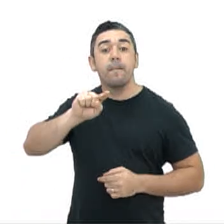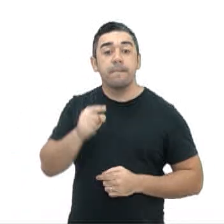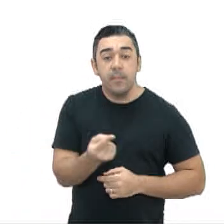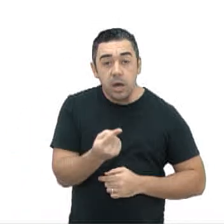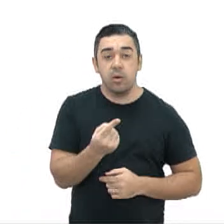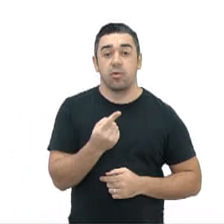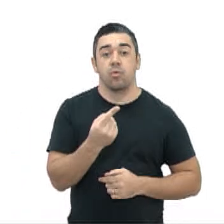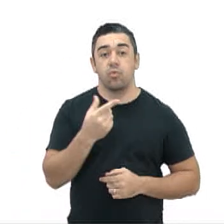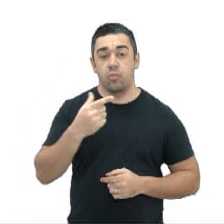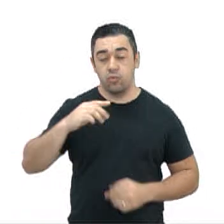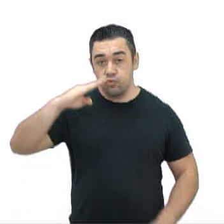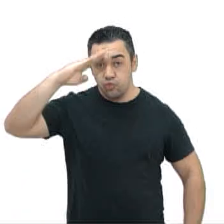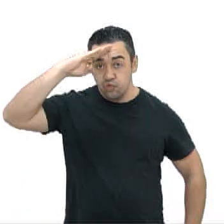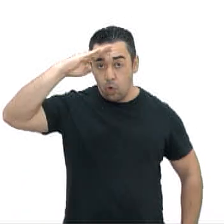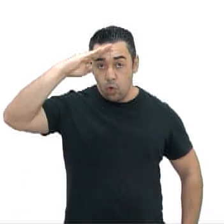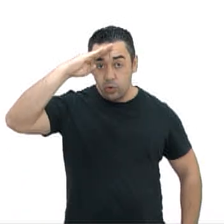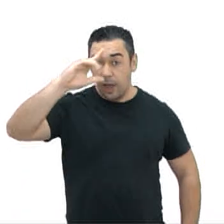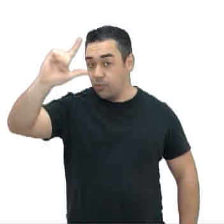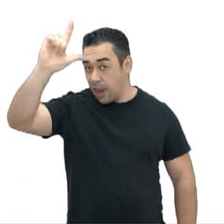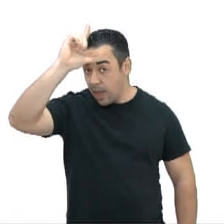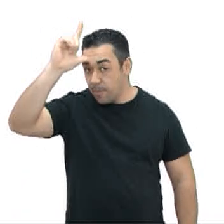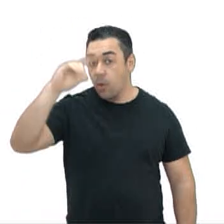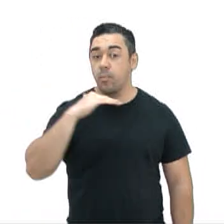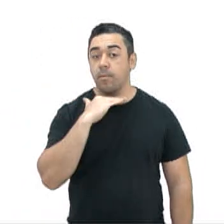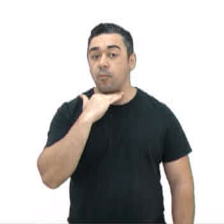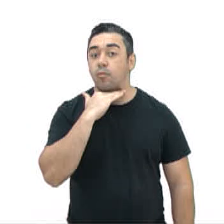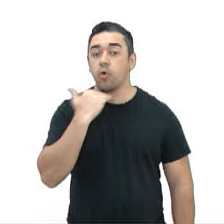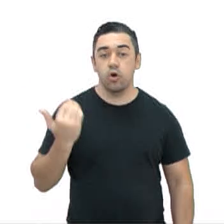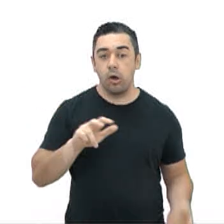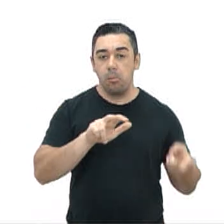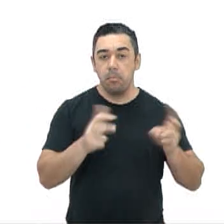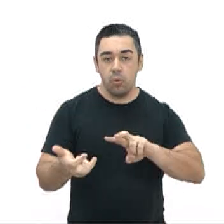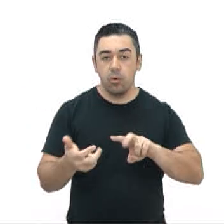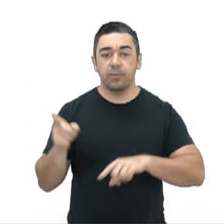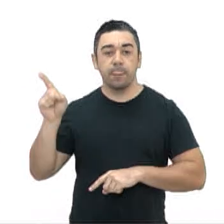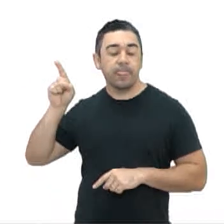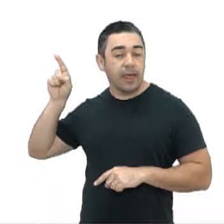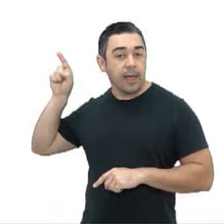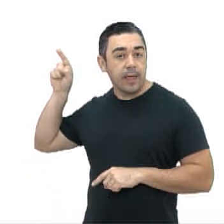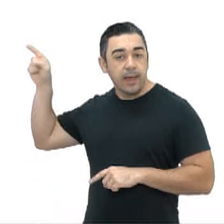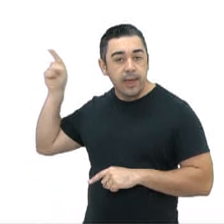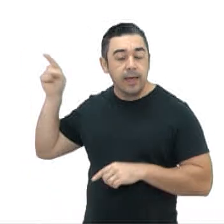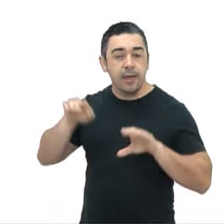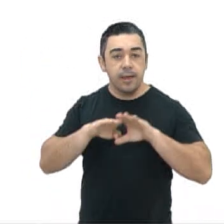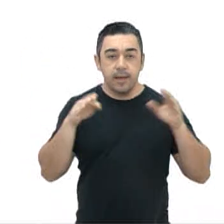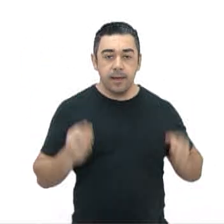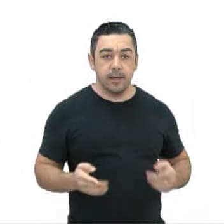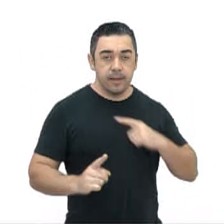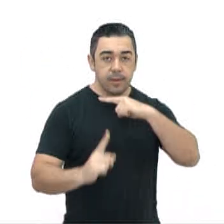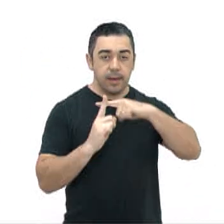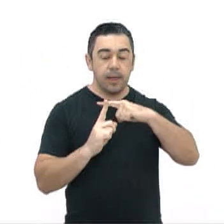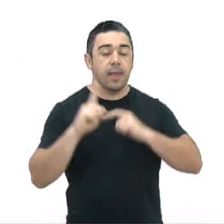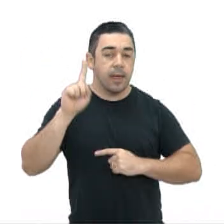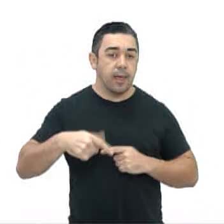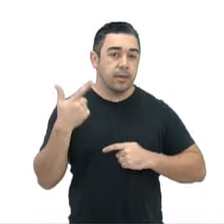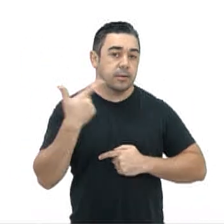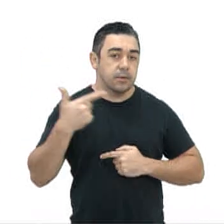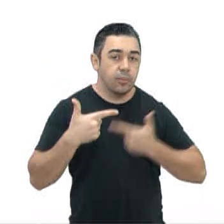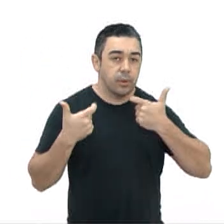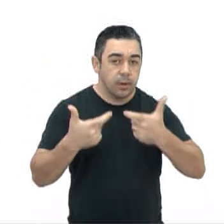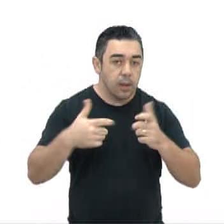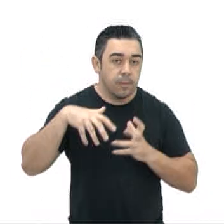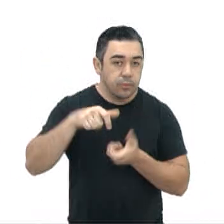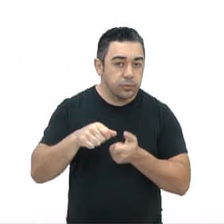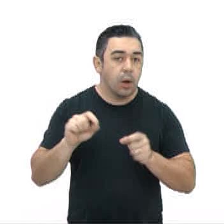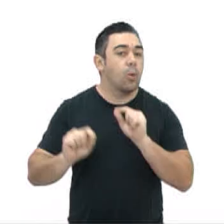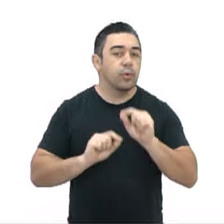enterrados. Então aqui mostra um espaço de reflexão que lembra a Segunda Guerra Mundial e que está relacionado